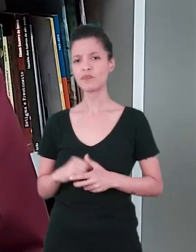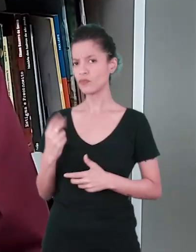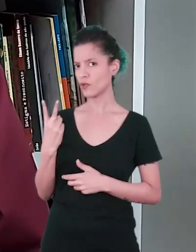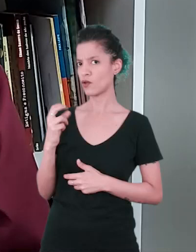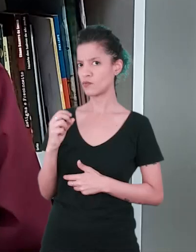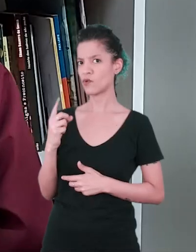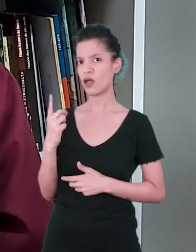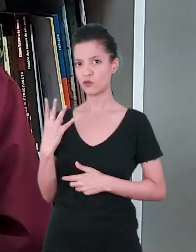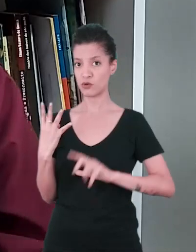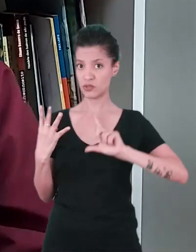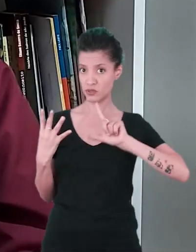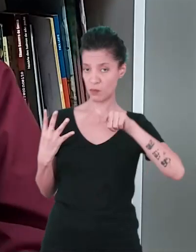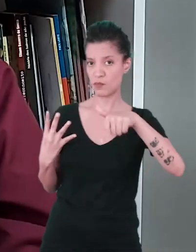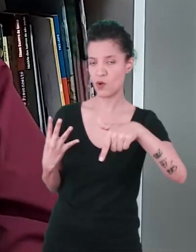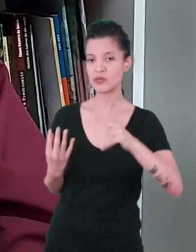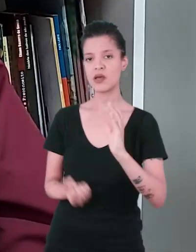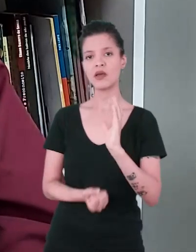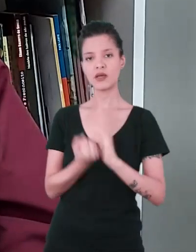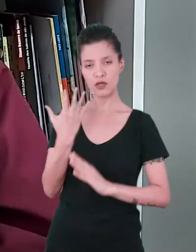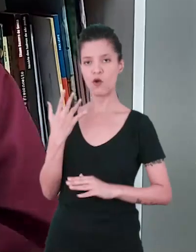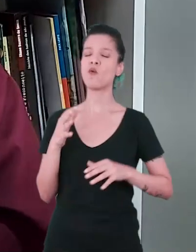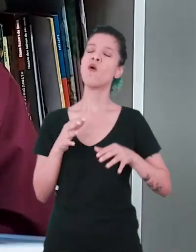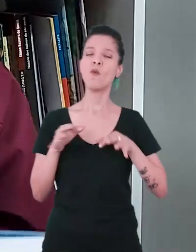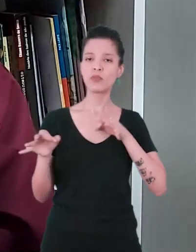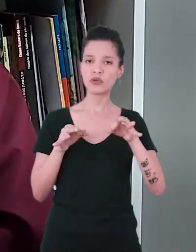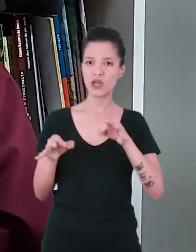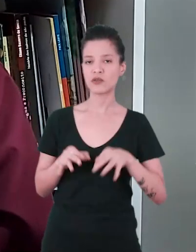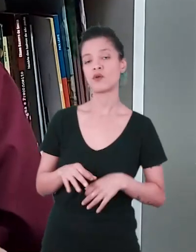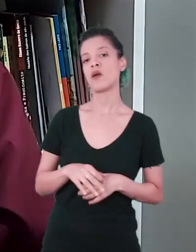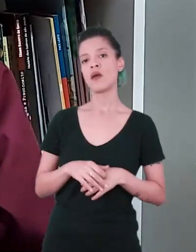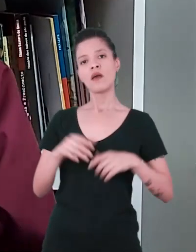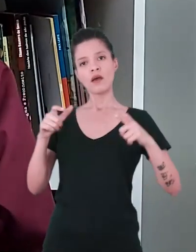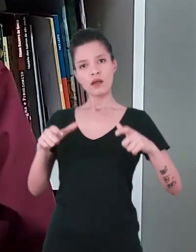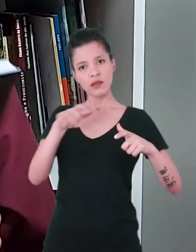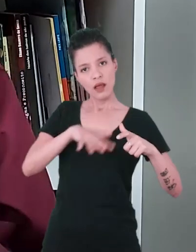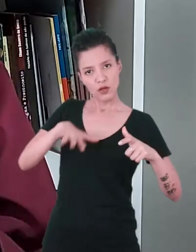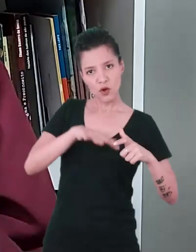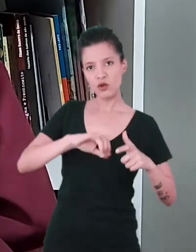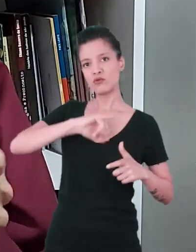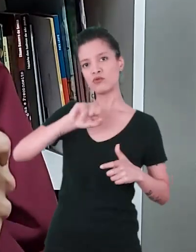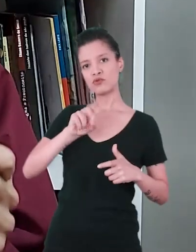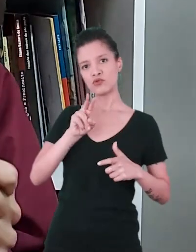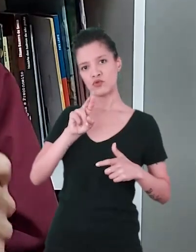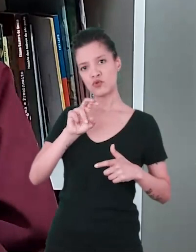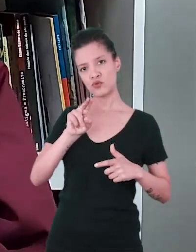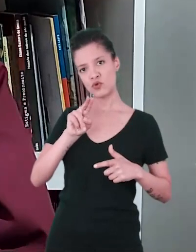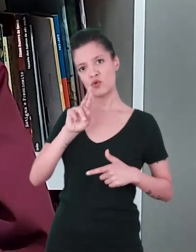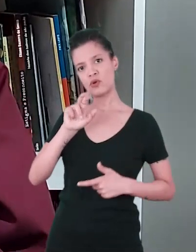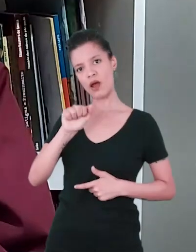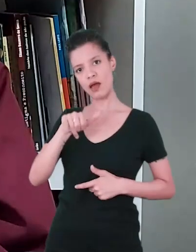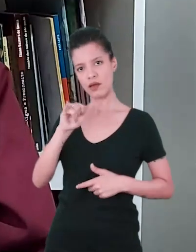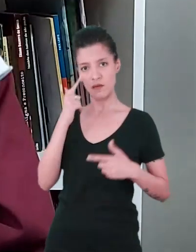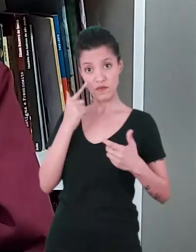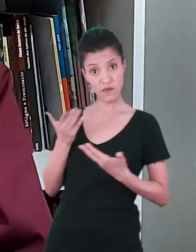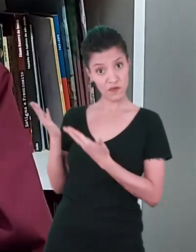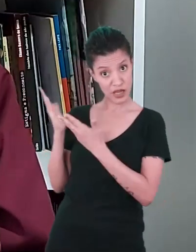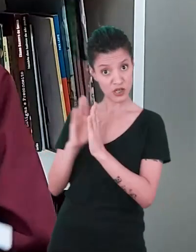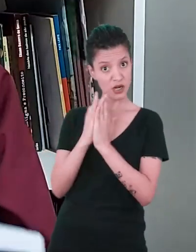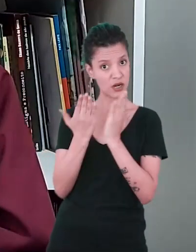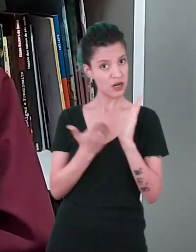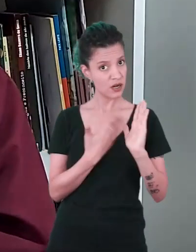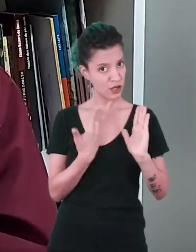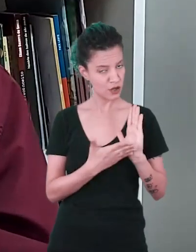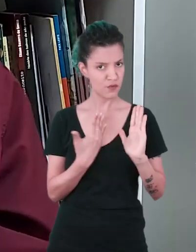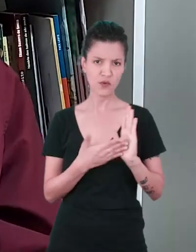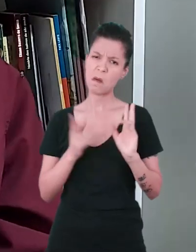a gente desenvolveu um projeto chamado Território Jururaí, que resultou nesse projeto, nesse livro, Território Jururaí, também é o